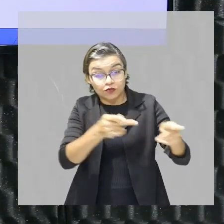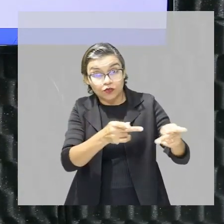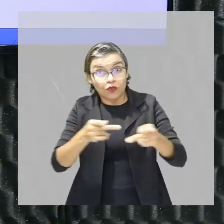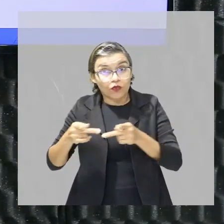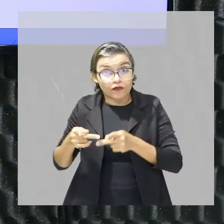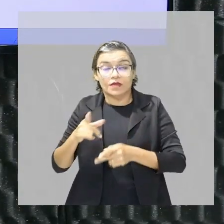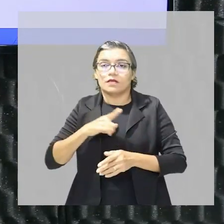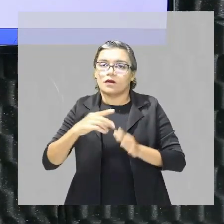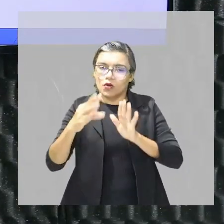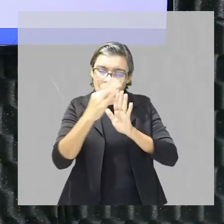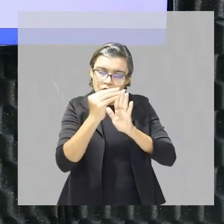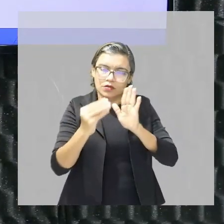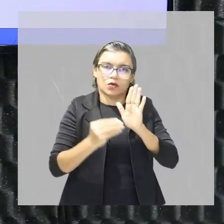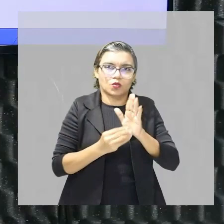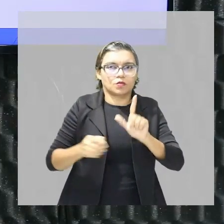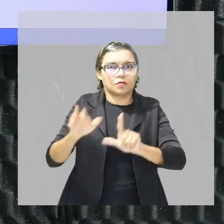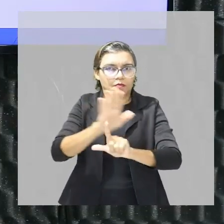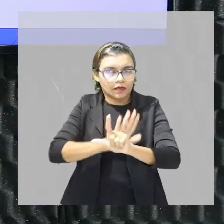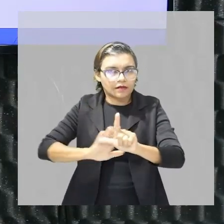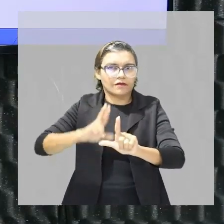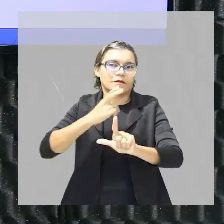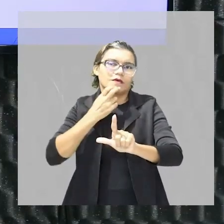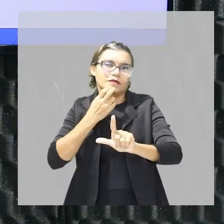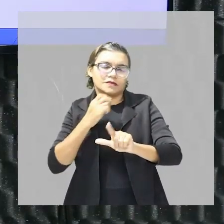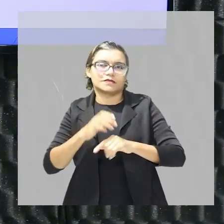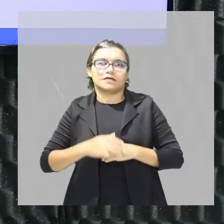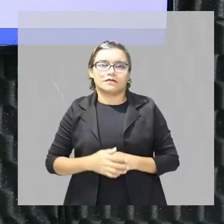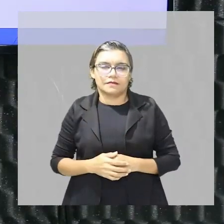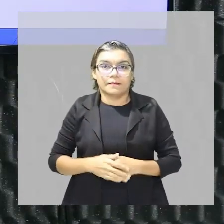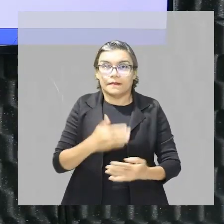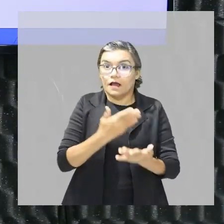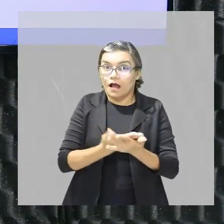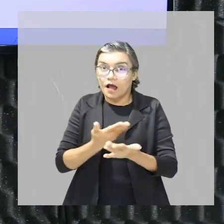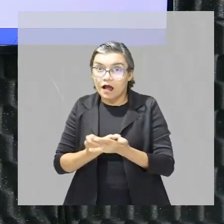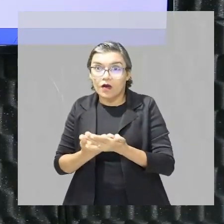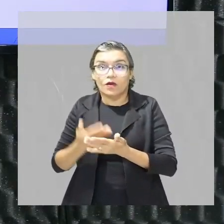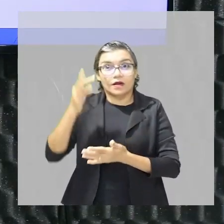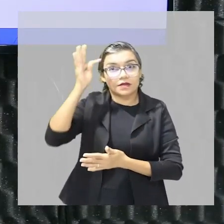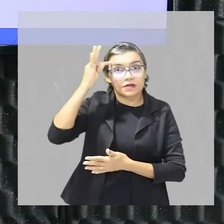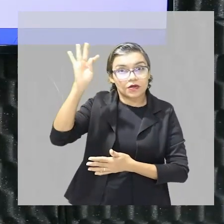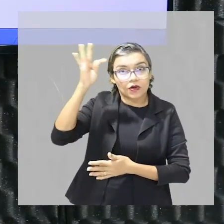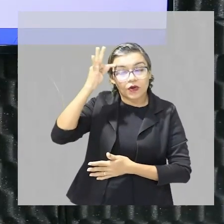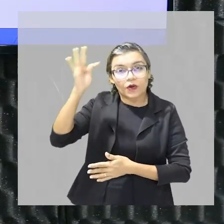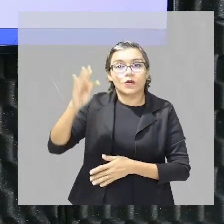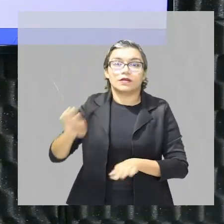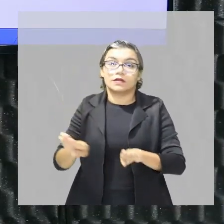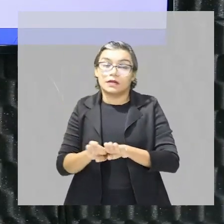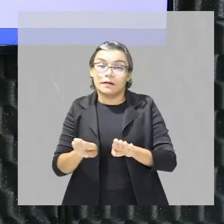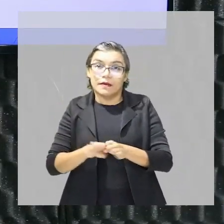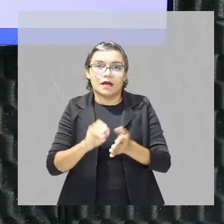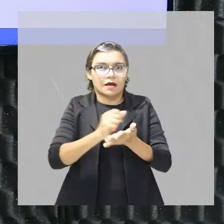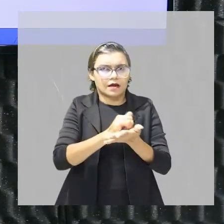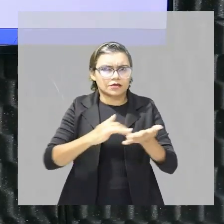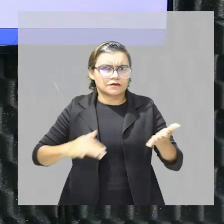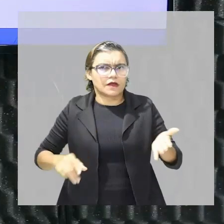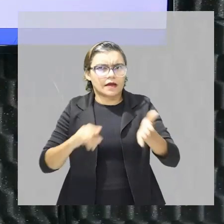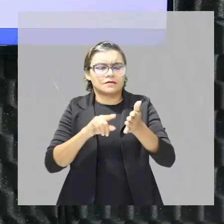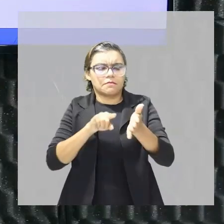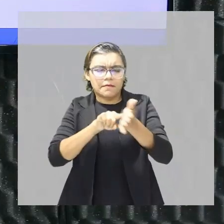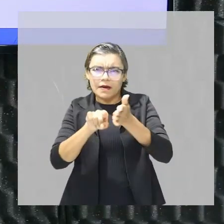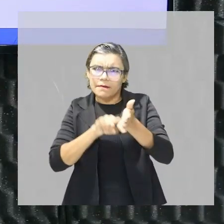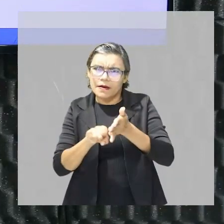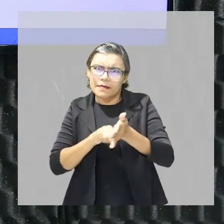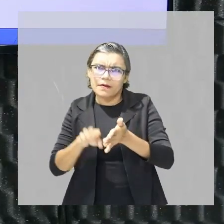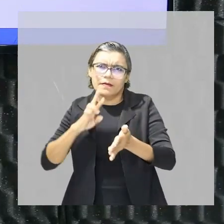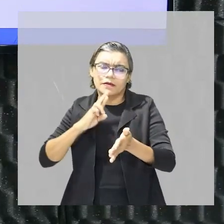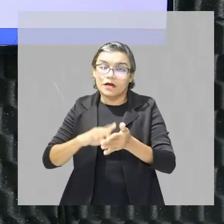aqui conteúdos na plataforma Gonçalves Dias aulas teóricas nós temos aqui exercícios nós temos materiais que